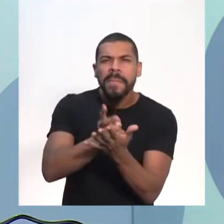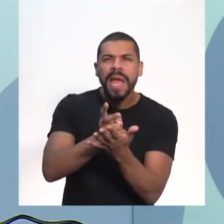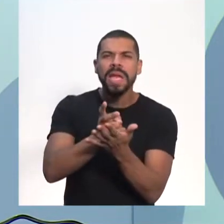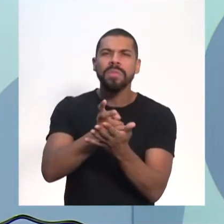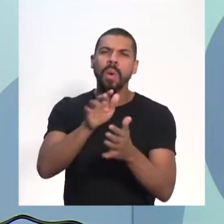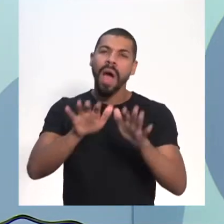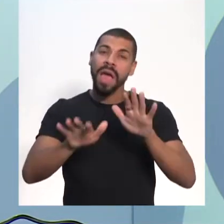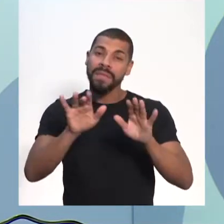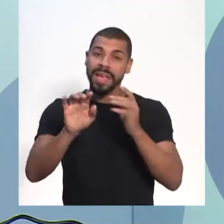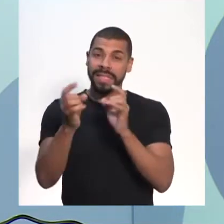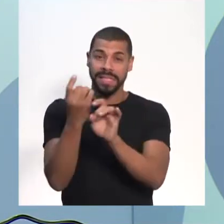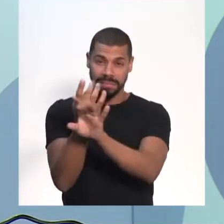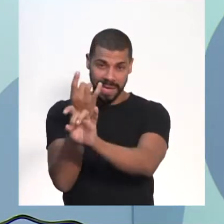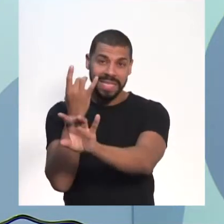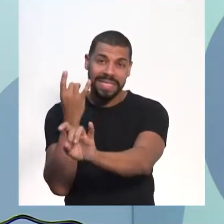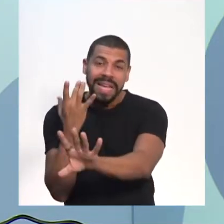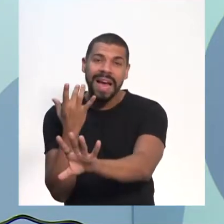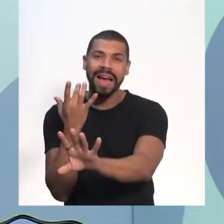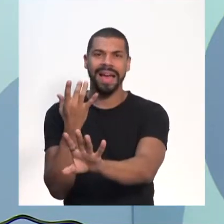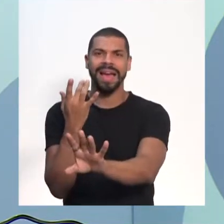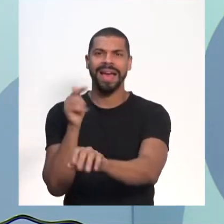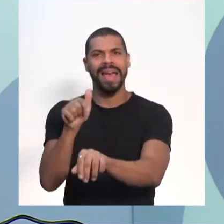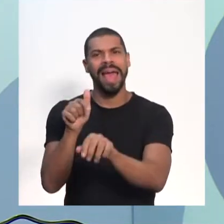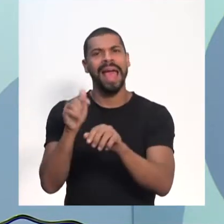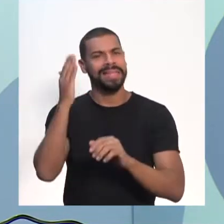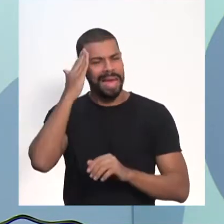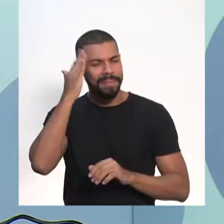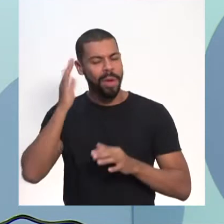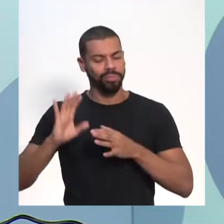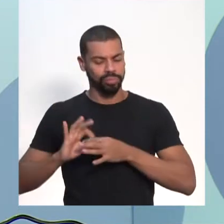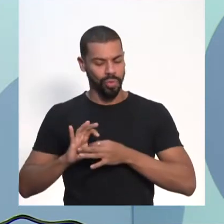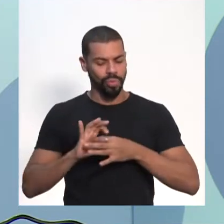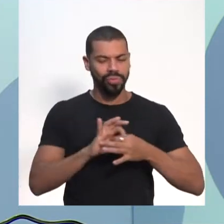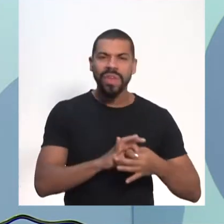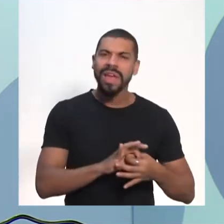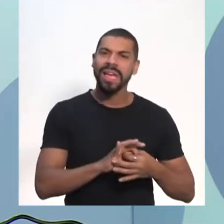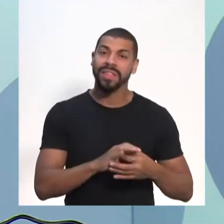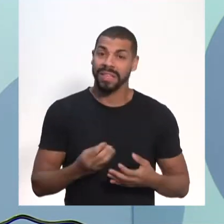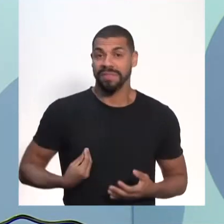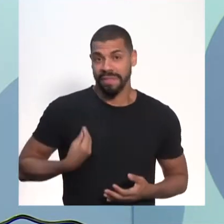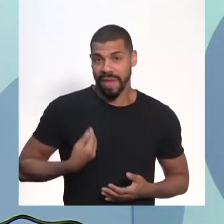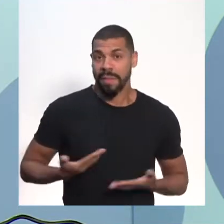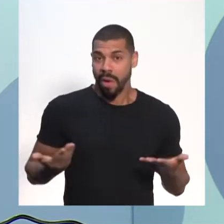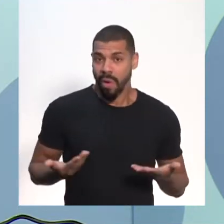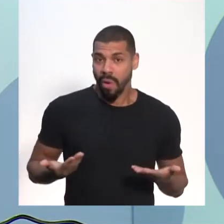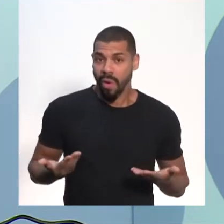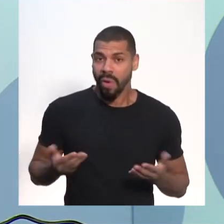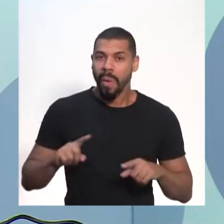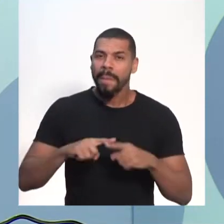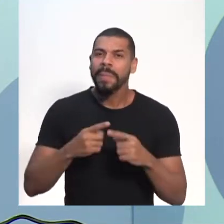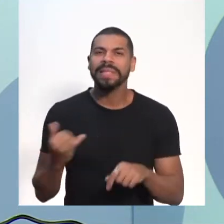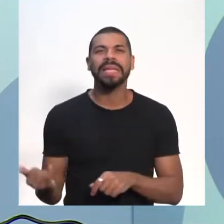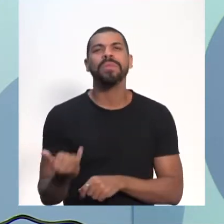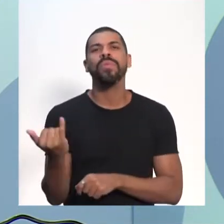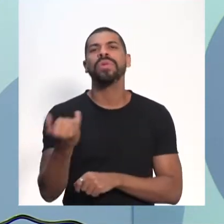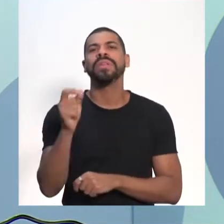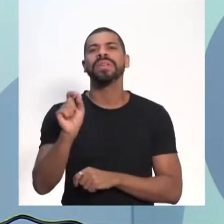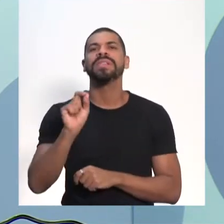forma remota, sabemos, né, do contexto de tudo que a gente está vivenciando, mas a importância de